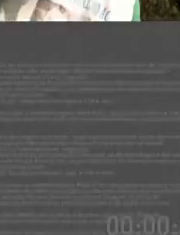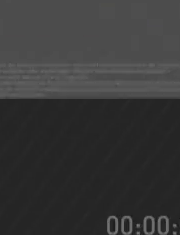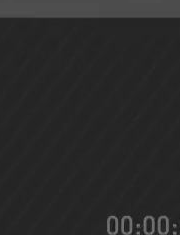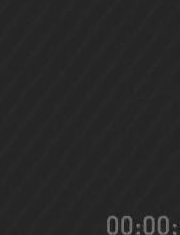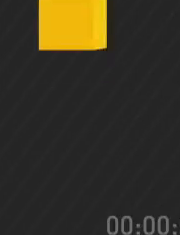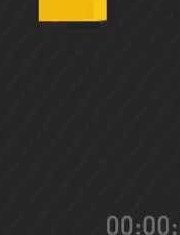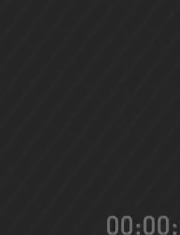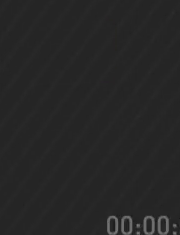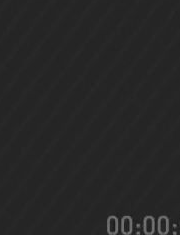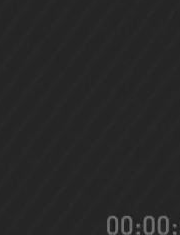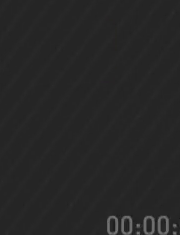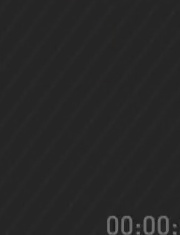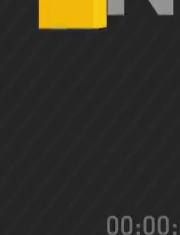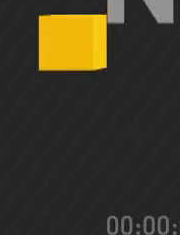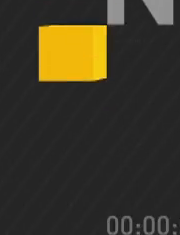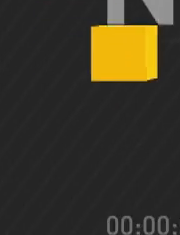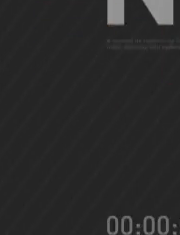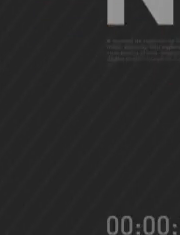ae